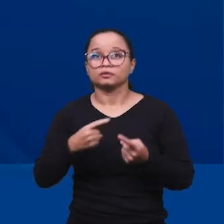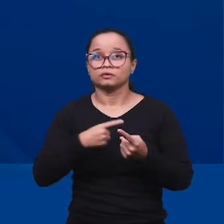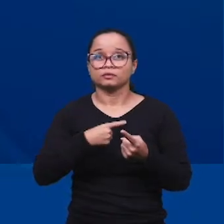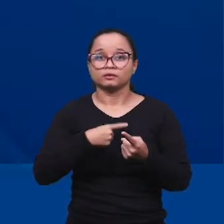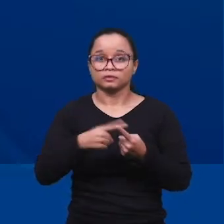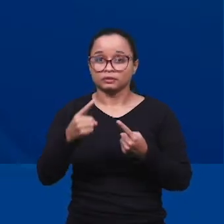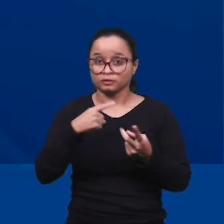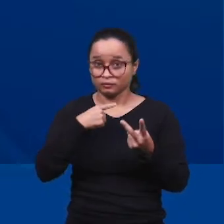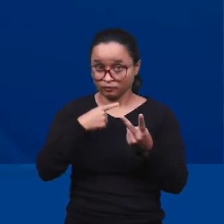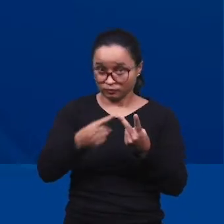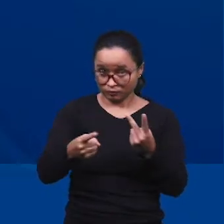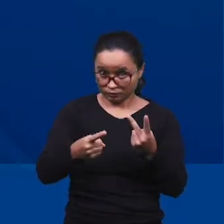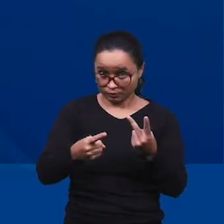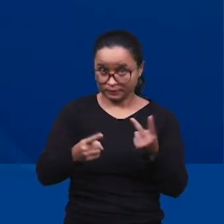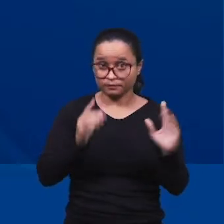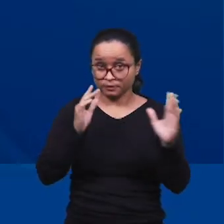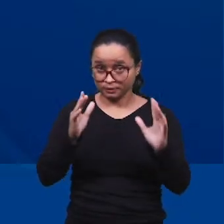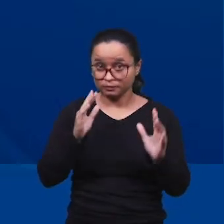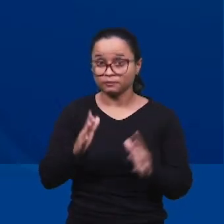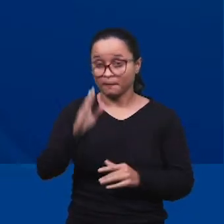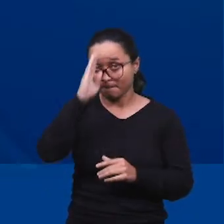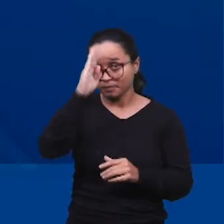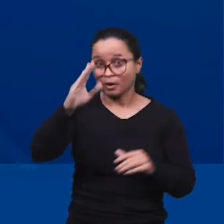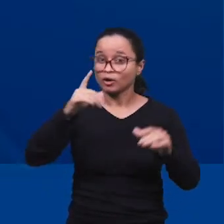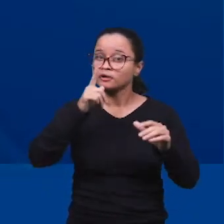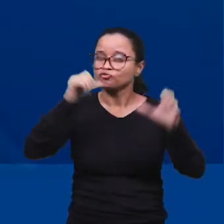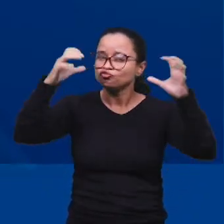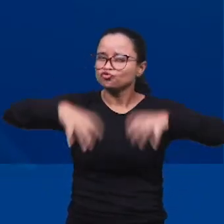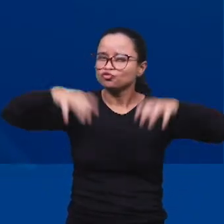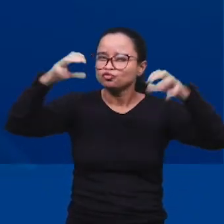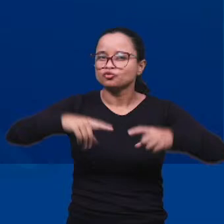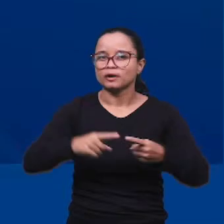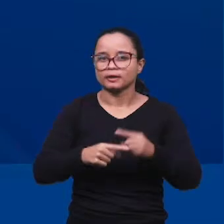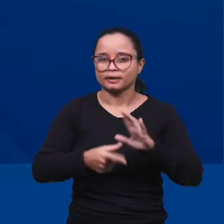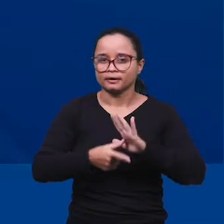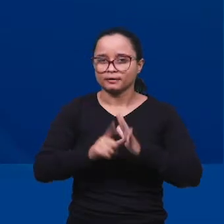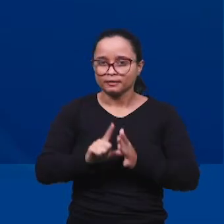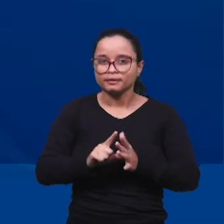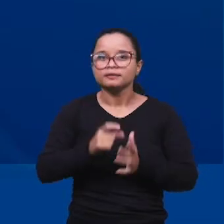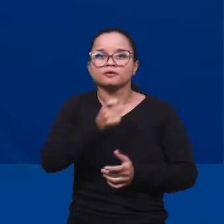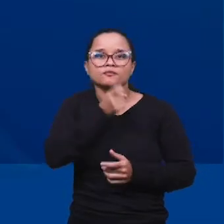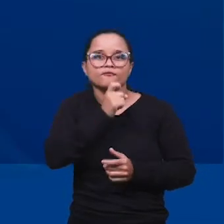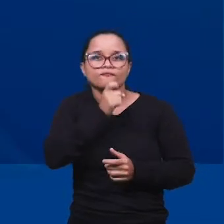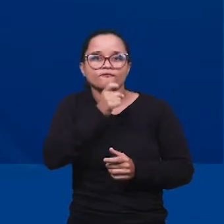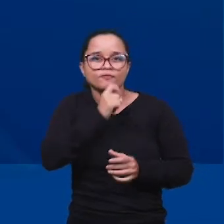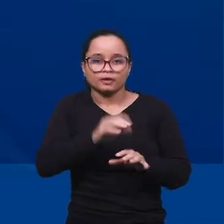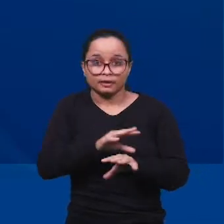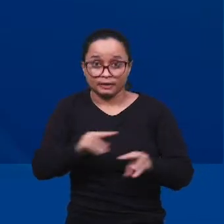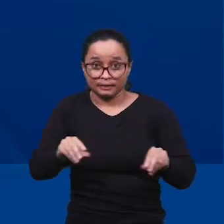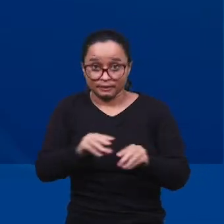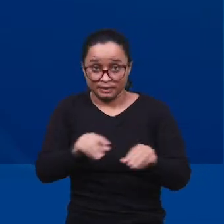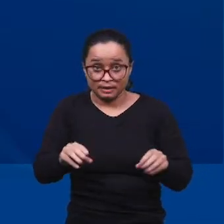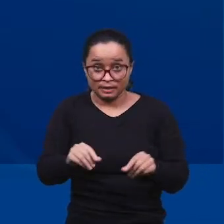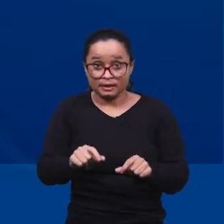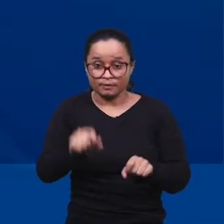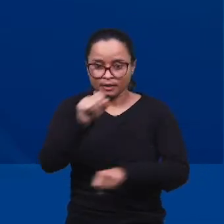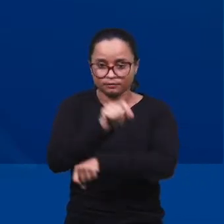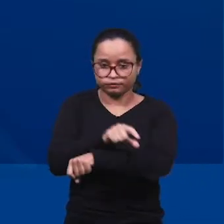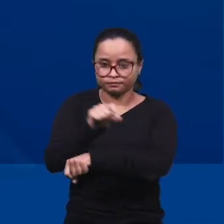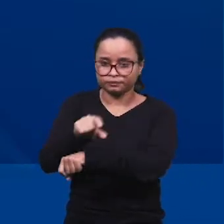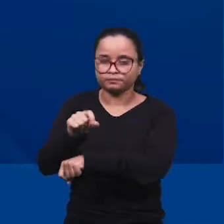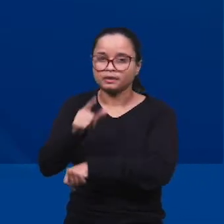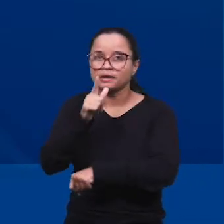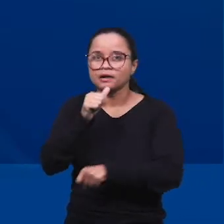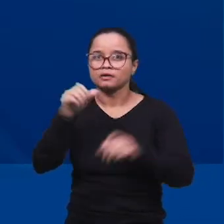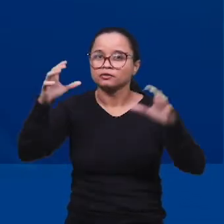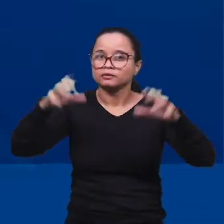de temporã, acontecia antes do inverno e preparava a terra para receber a semente. Esta chuva foi